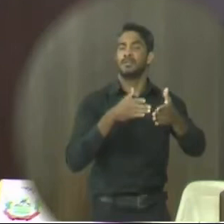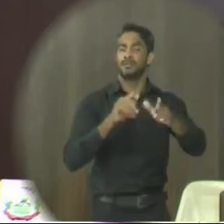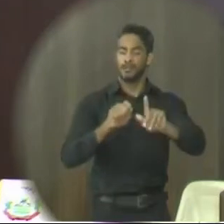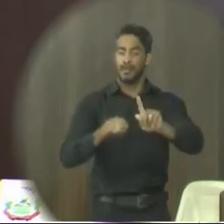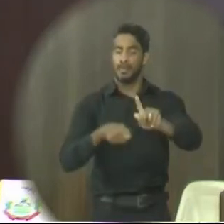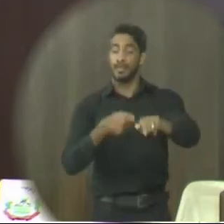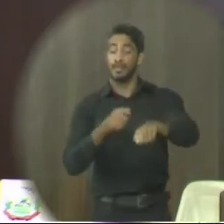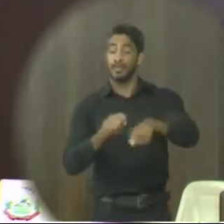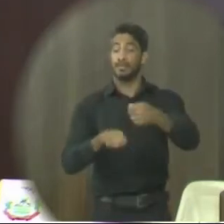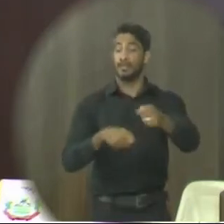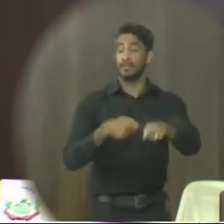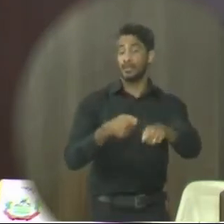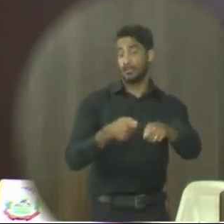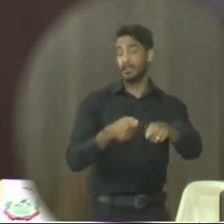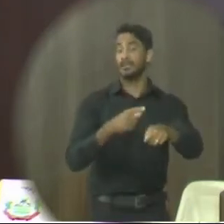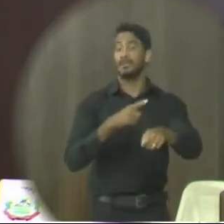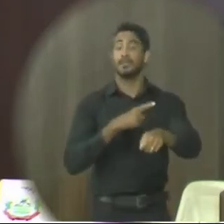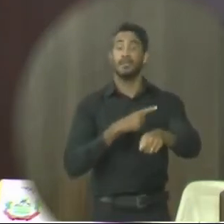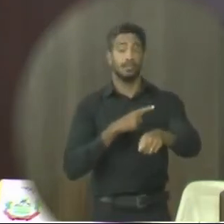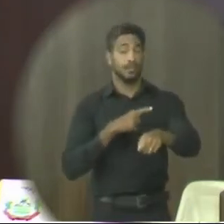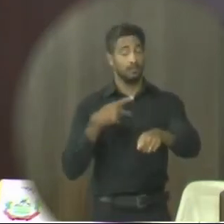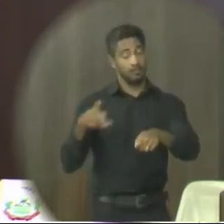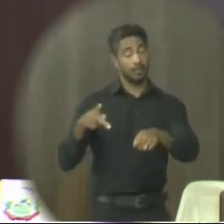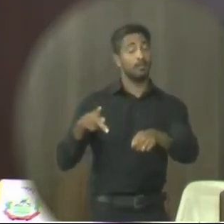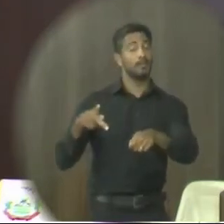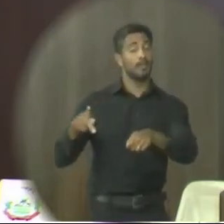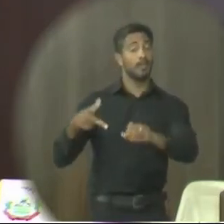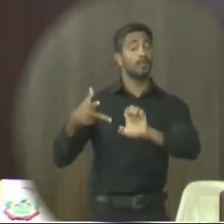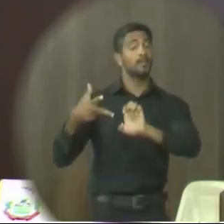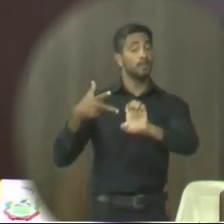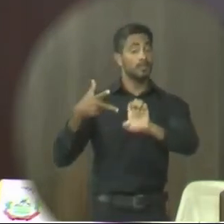gestão administrativa que cabe ao Poder Executivo,